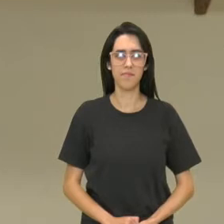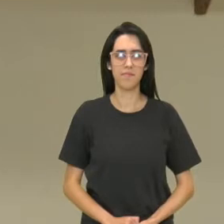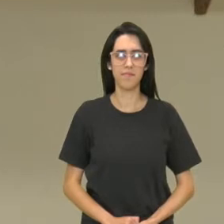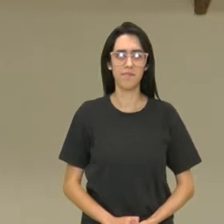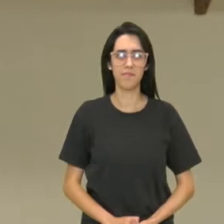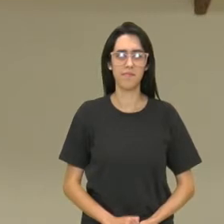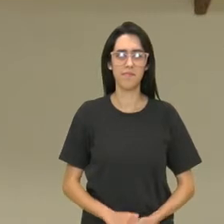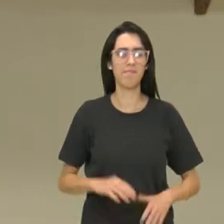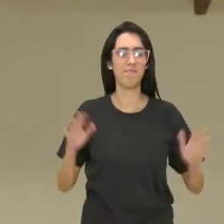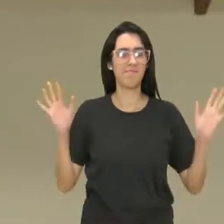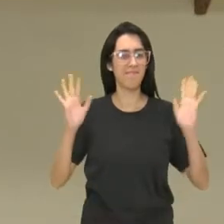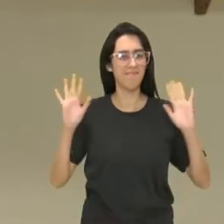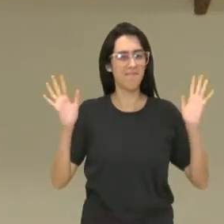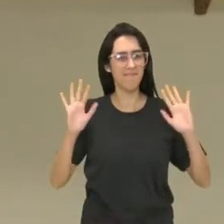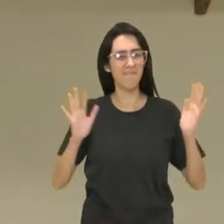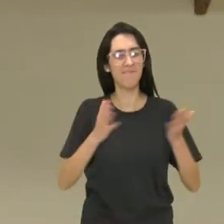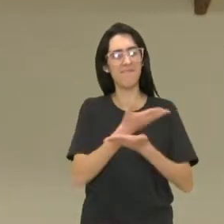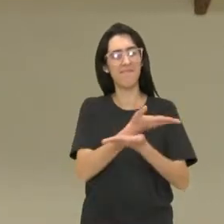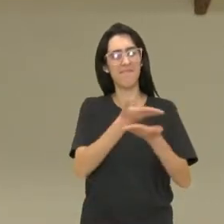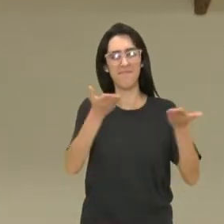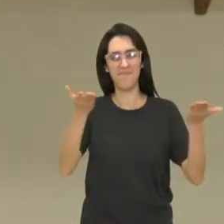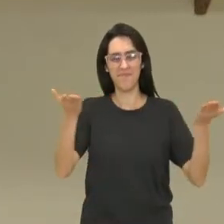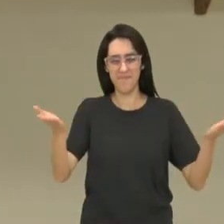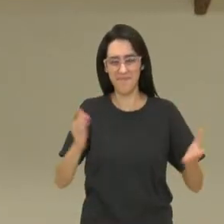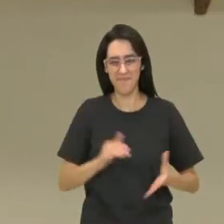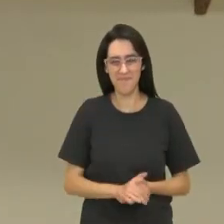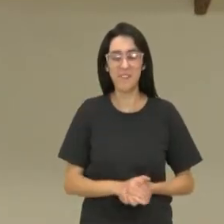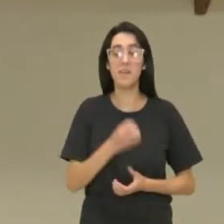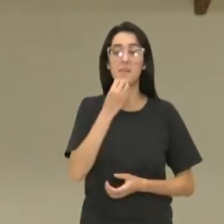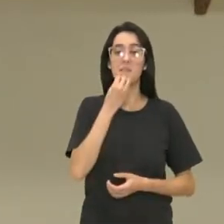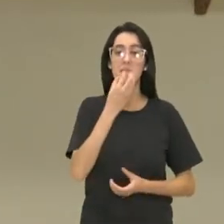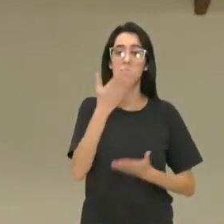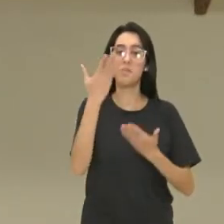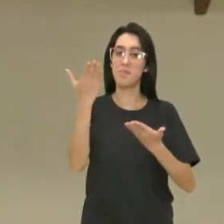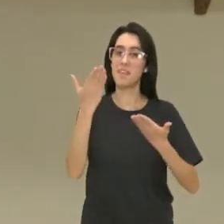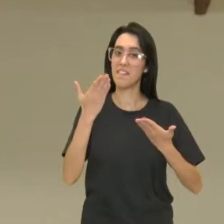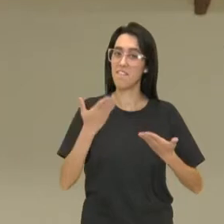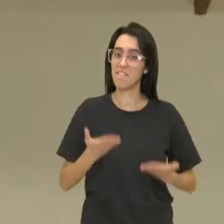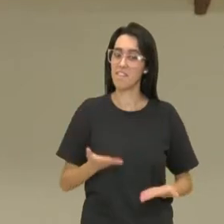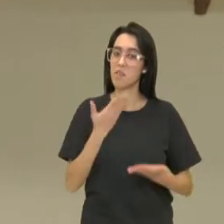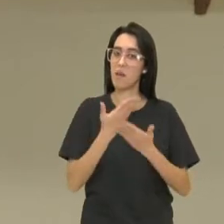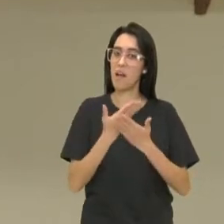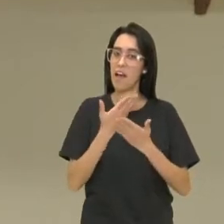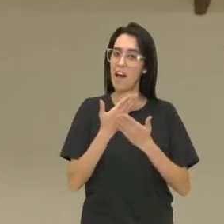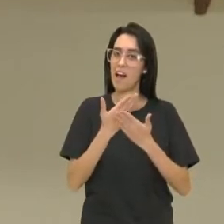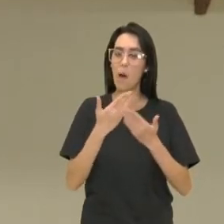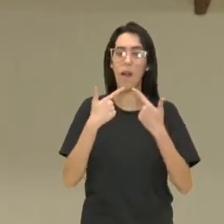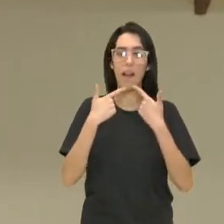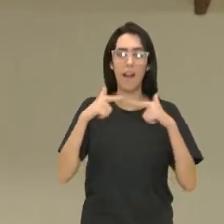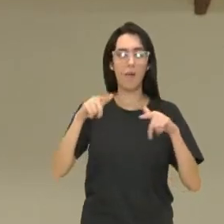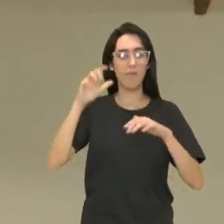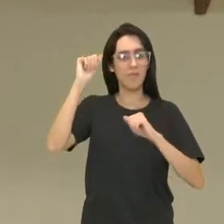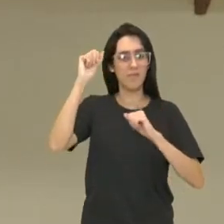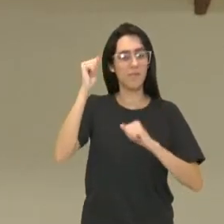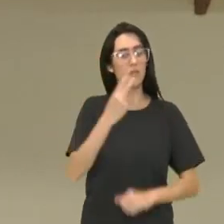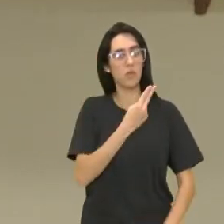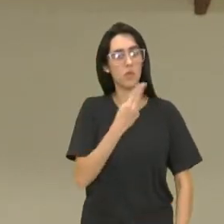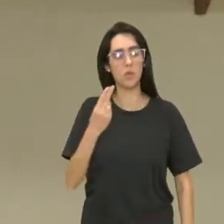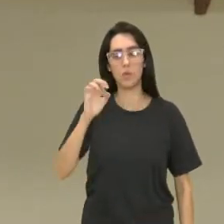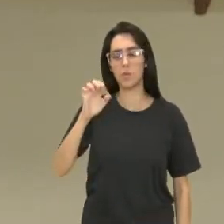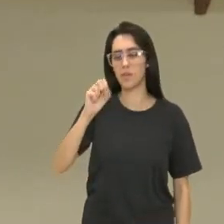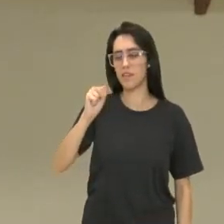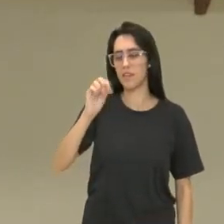Hola, ¿qué tal, chicos y chicas? Sean bienvenidos a nuestra clase de língua espanhola. Aqui com vocês,